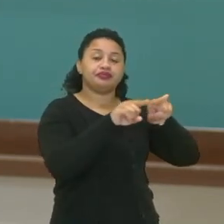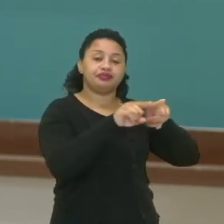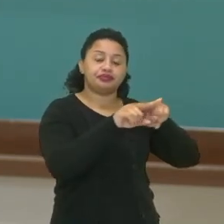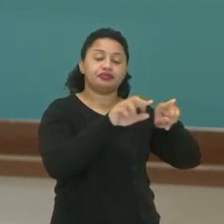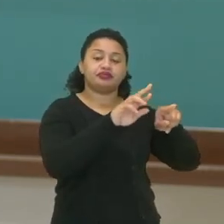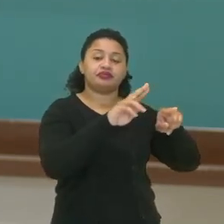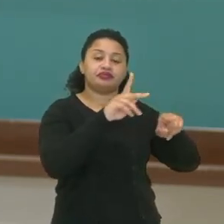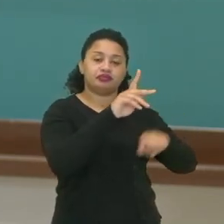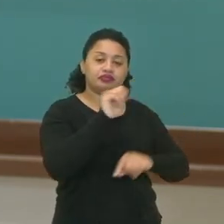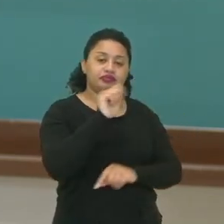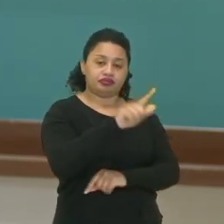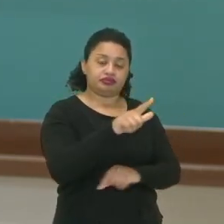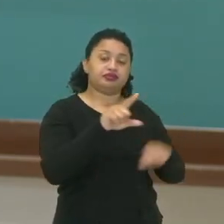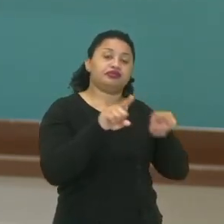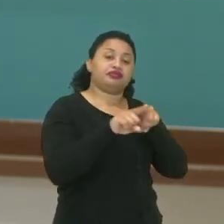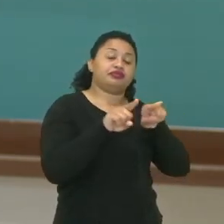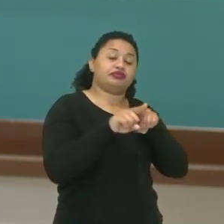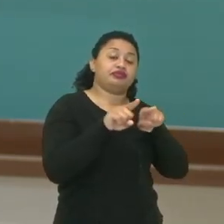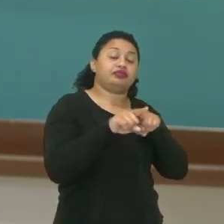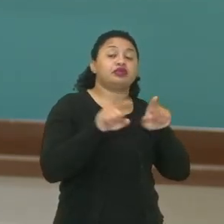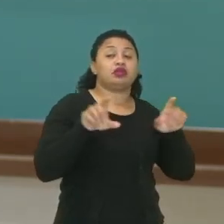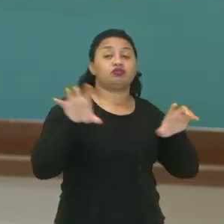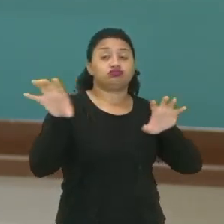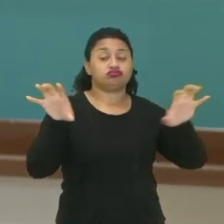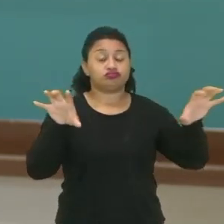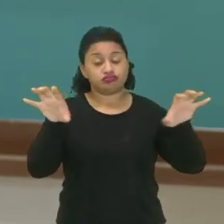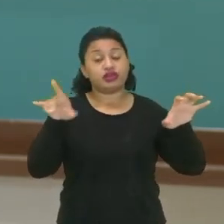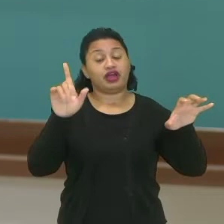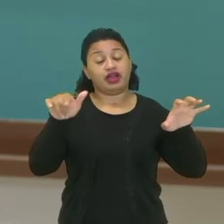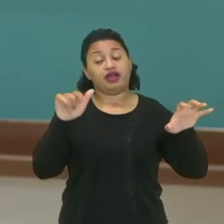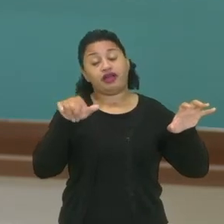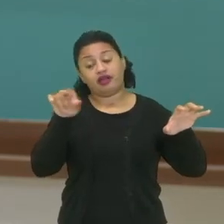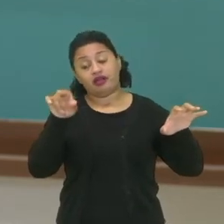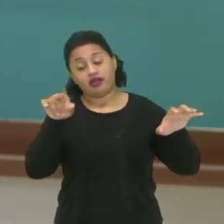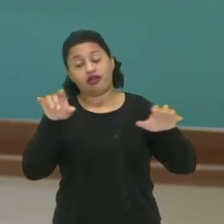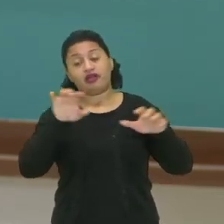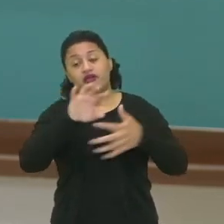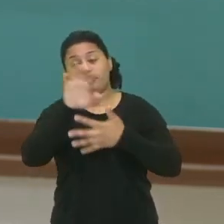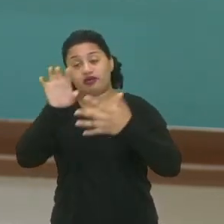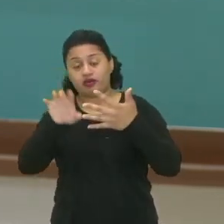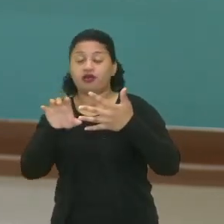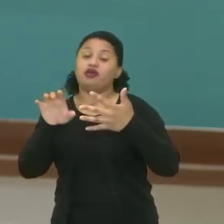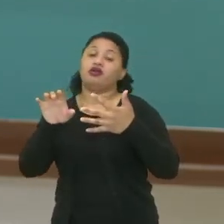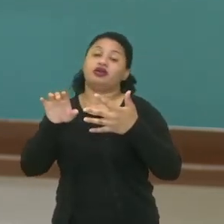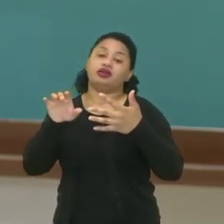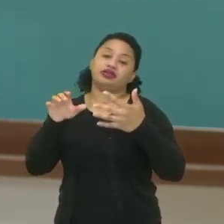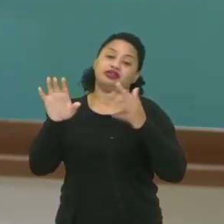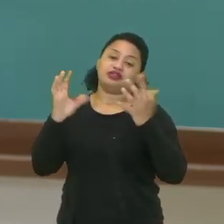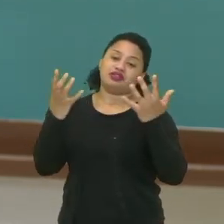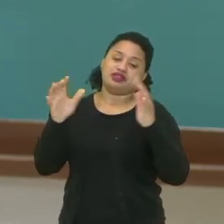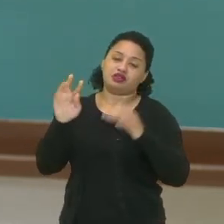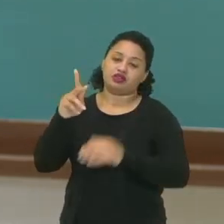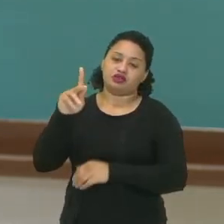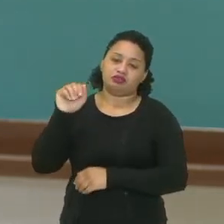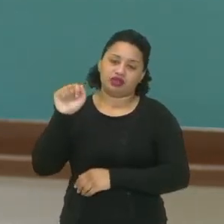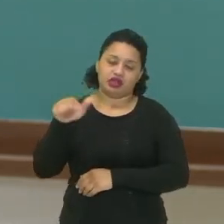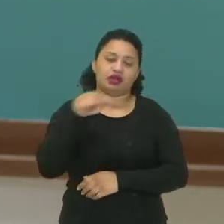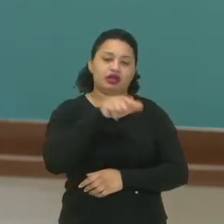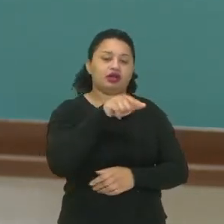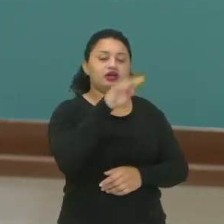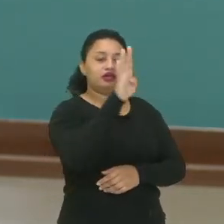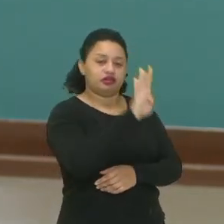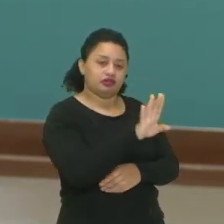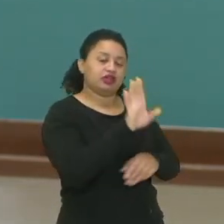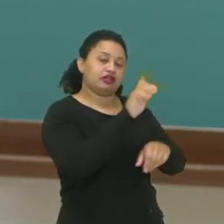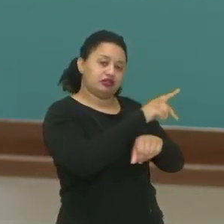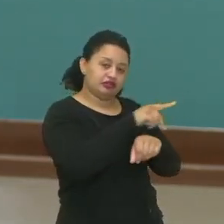nosso planeta. Portanto, é um continente tropical e o Brasil é um país tropical também. Bom, outra coisa importante